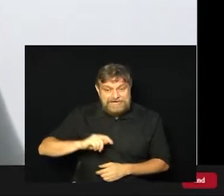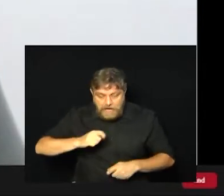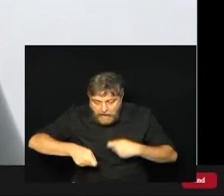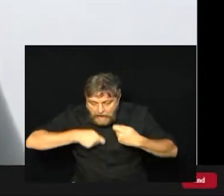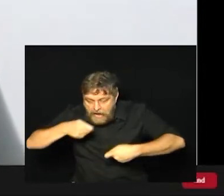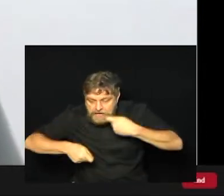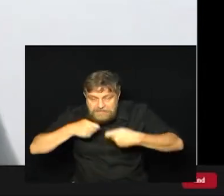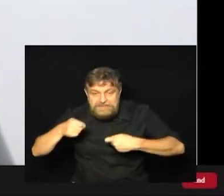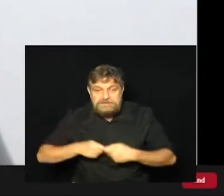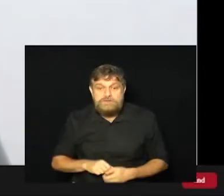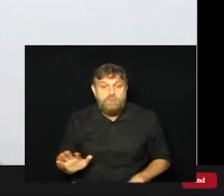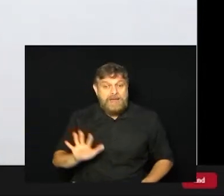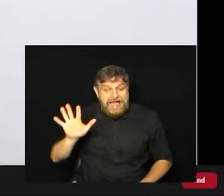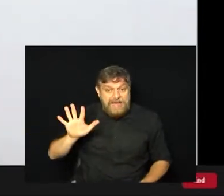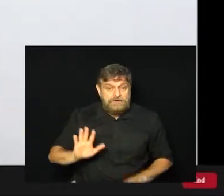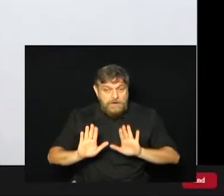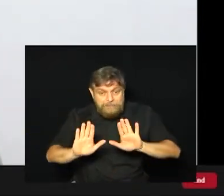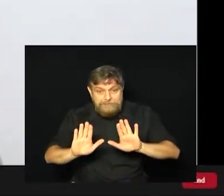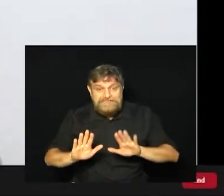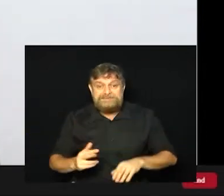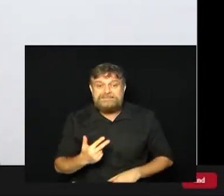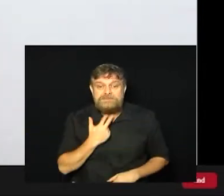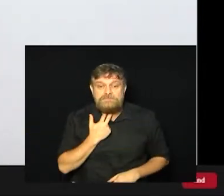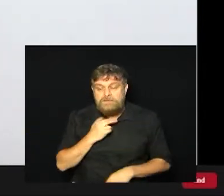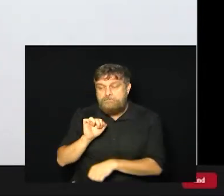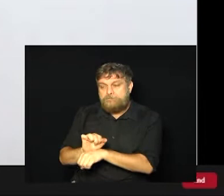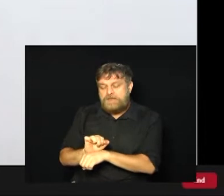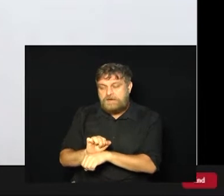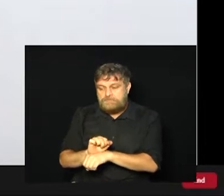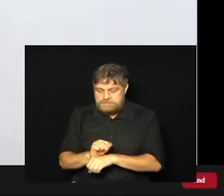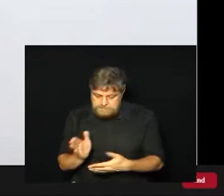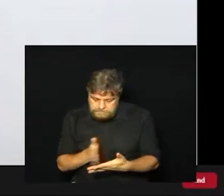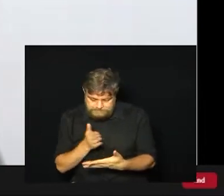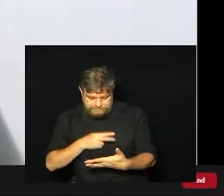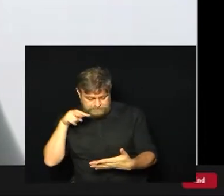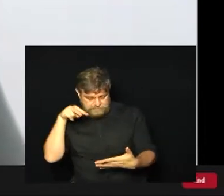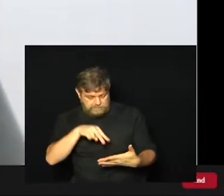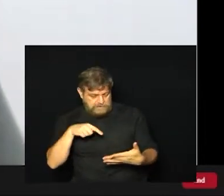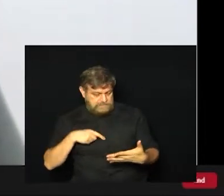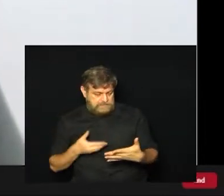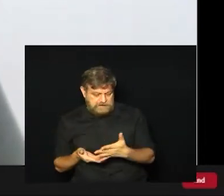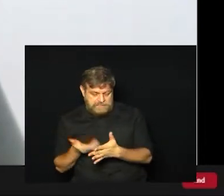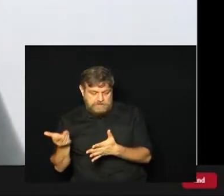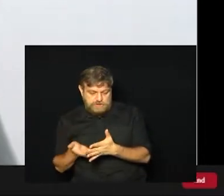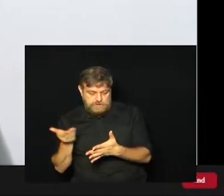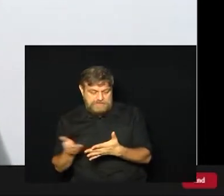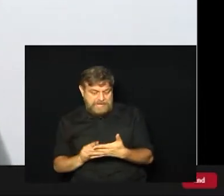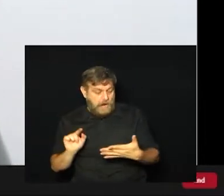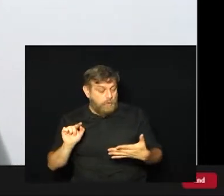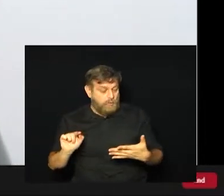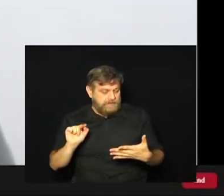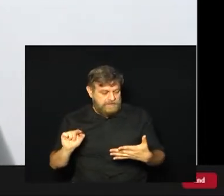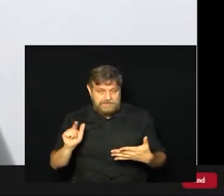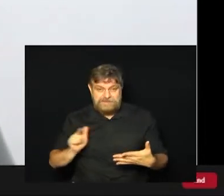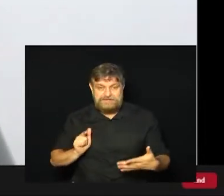alimentação normal. Só que eu não olho para a minha agenda e vejo que eu tenho que tirar dela para caber a academia.